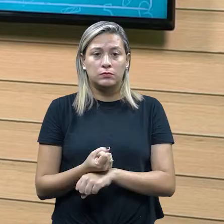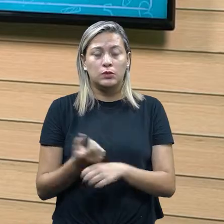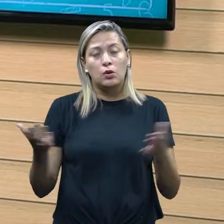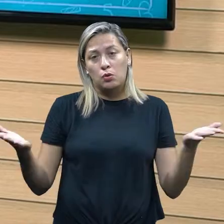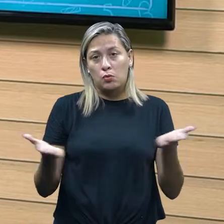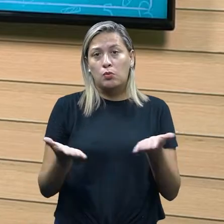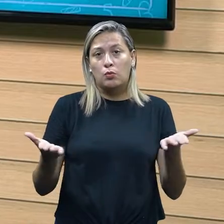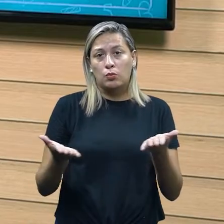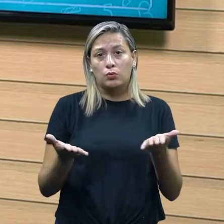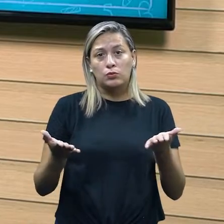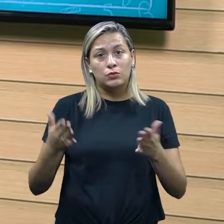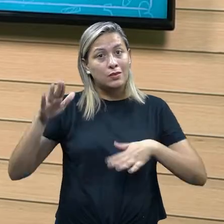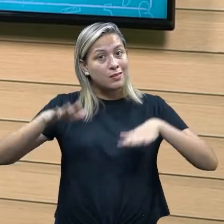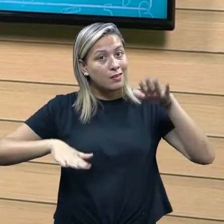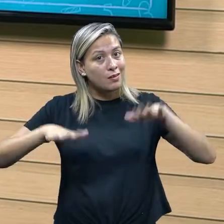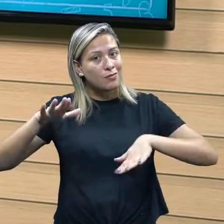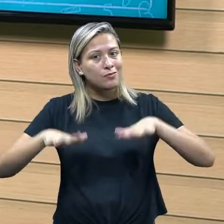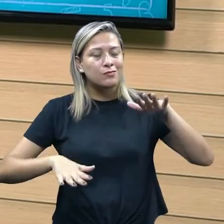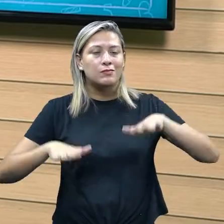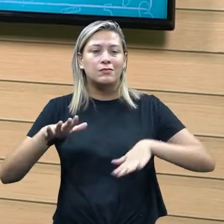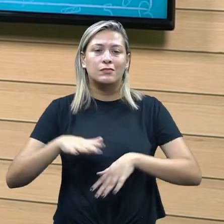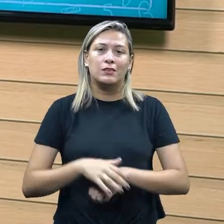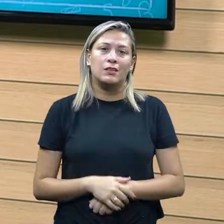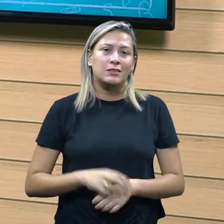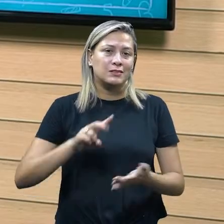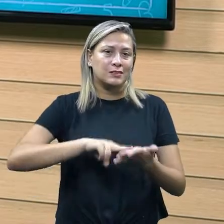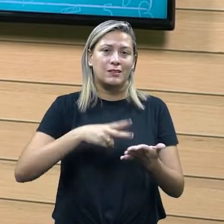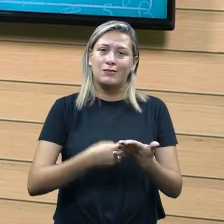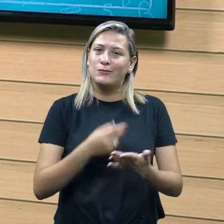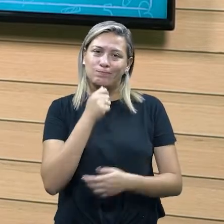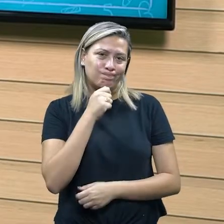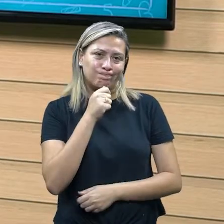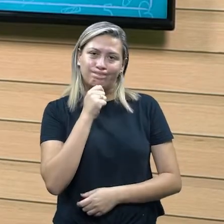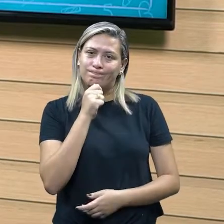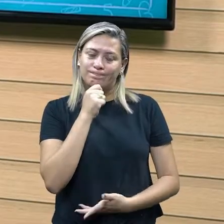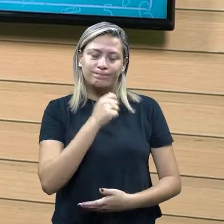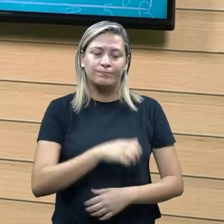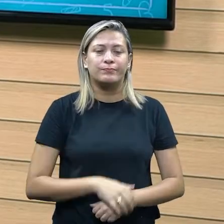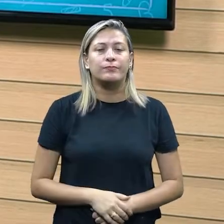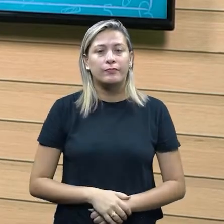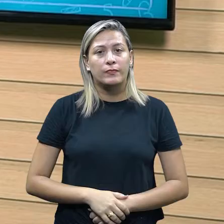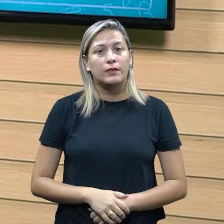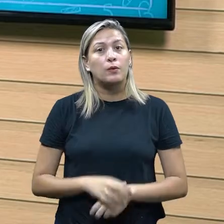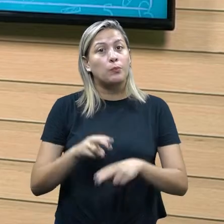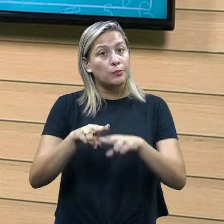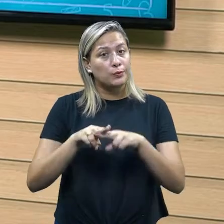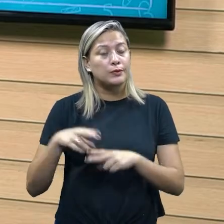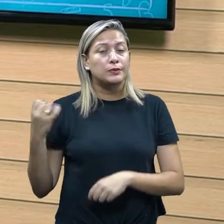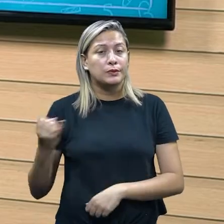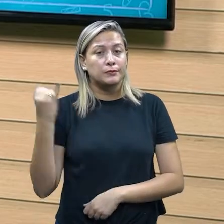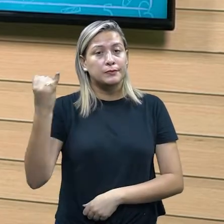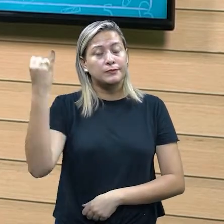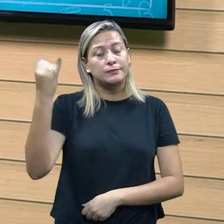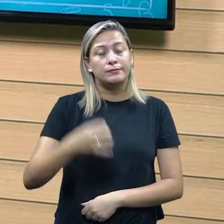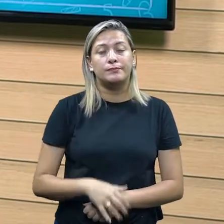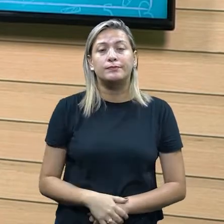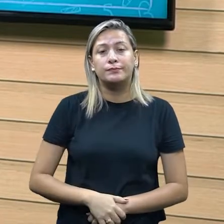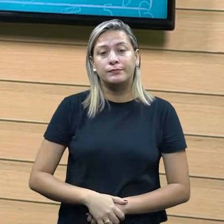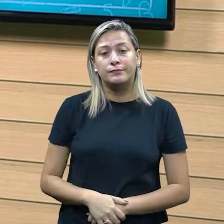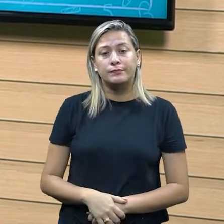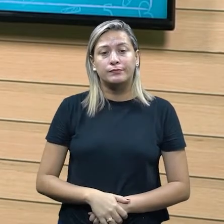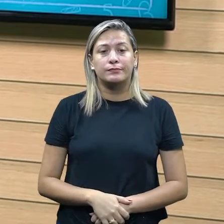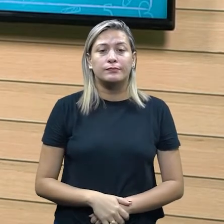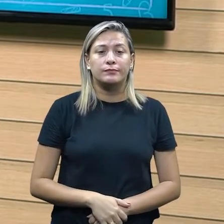dizendo que ela ocorra, mas pode ser que ela ainda não esteja traduzida. Por isso, é importante que você aprenda